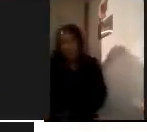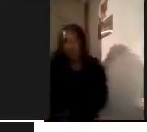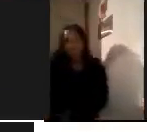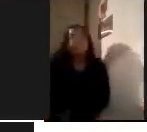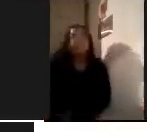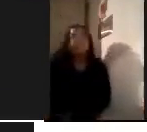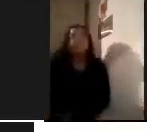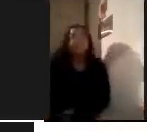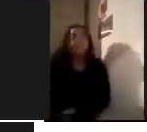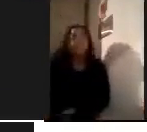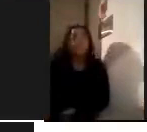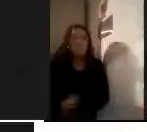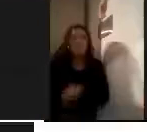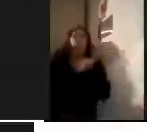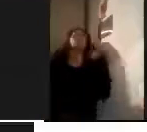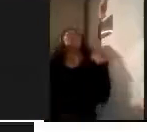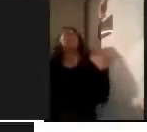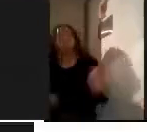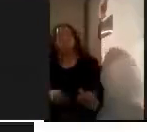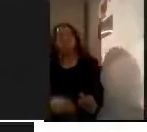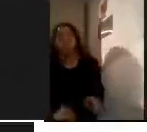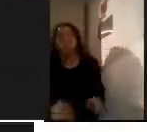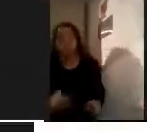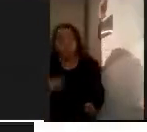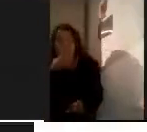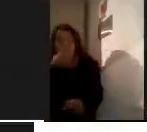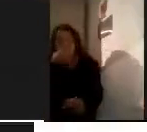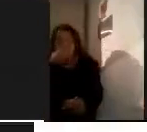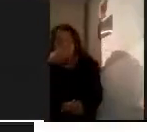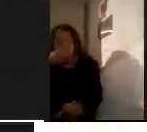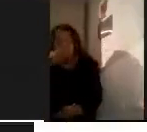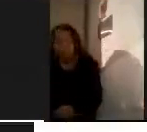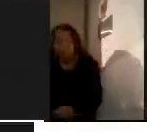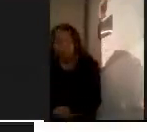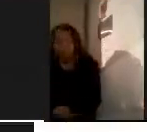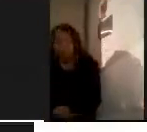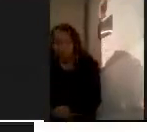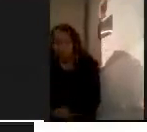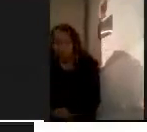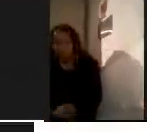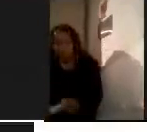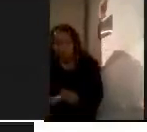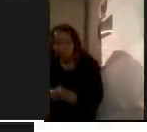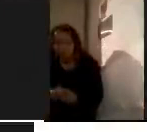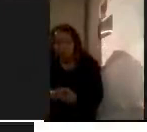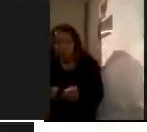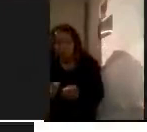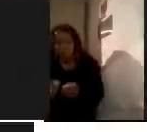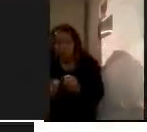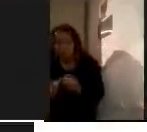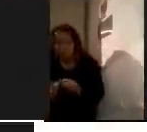bebê. Dentro de um hospital, a gente tem que tentar simular ao máximo um